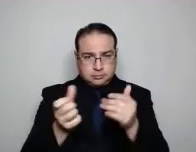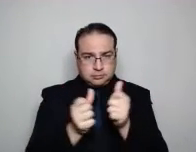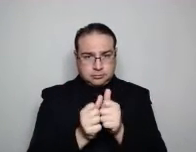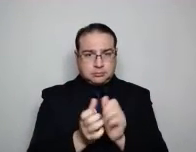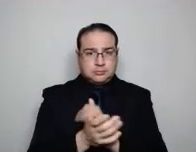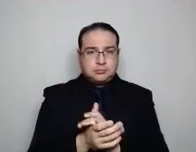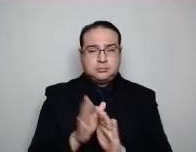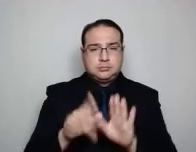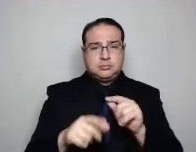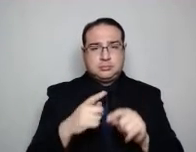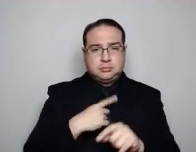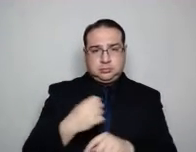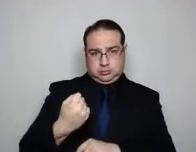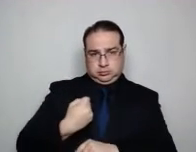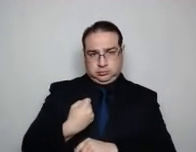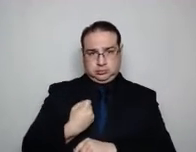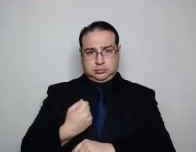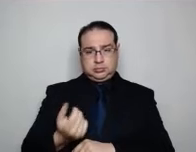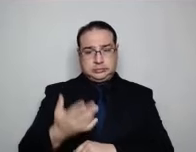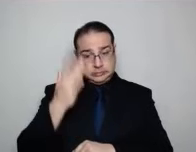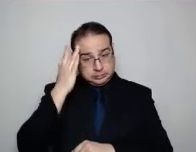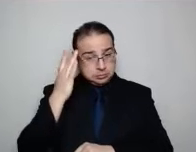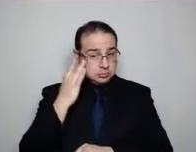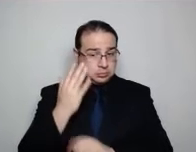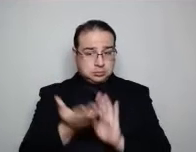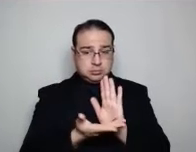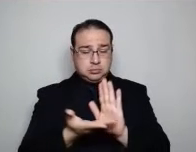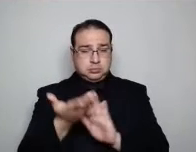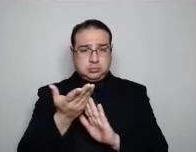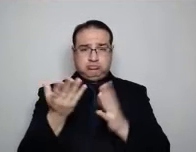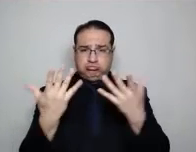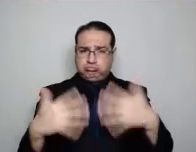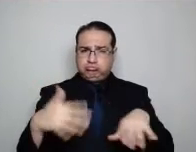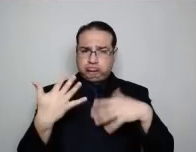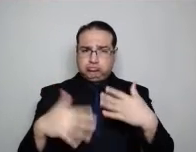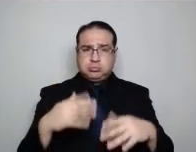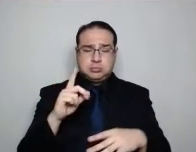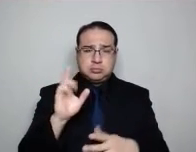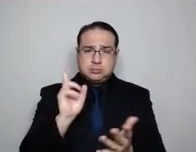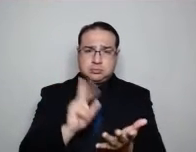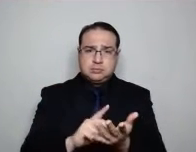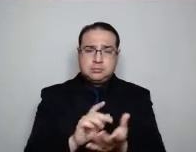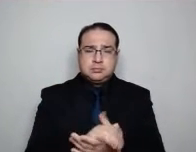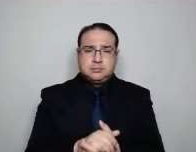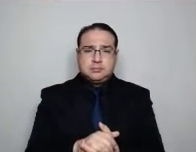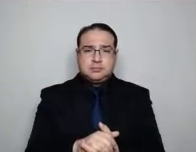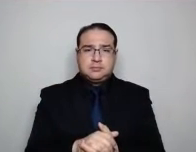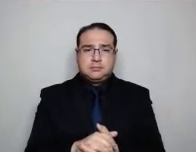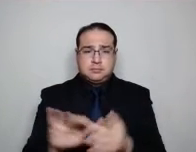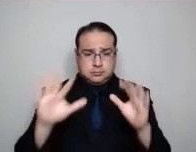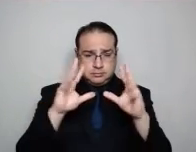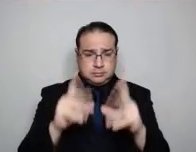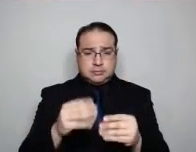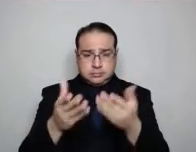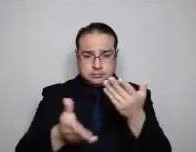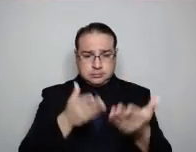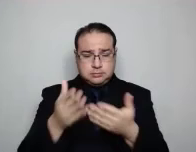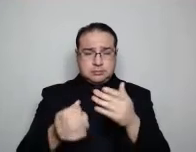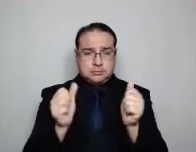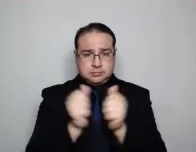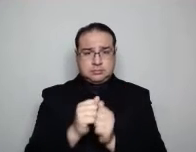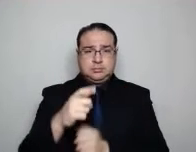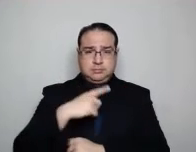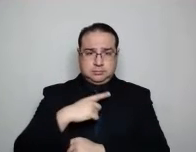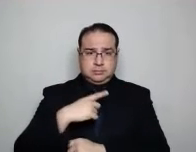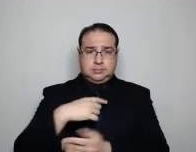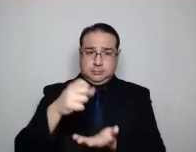número de horas parece ser excessivo, só que todos os tratamentos têm os seus fundamentos e os